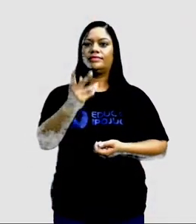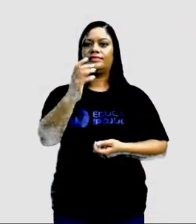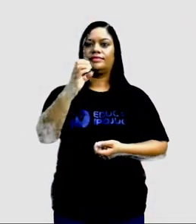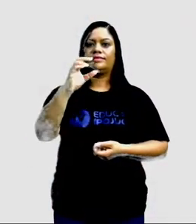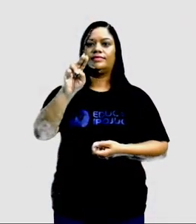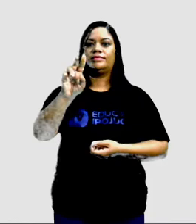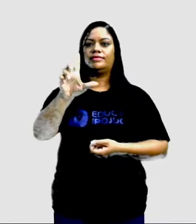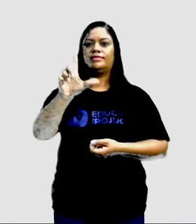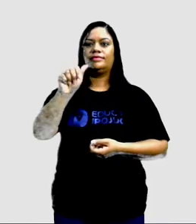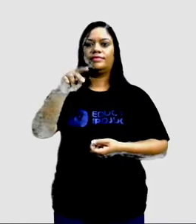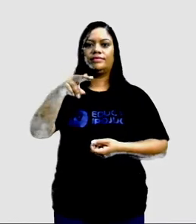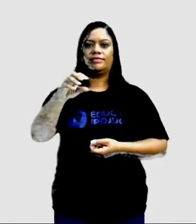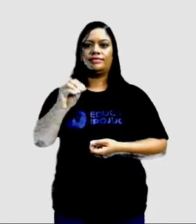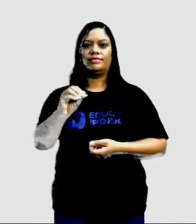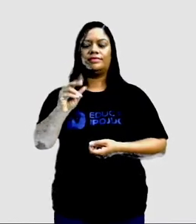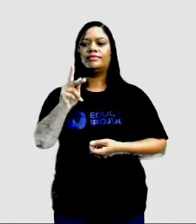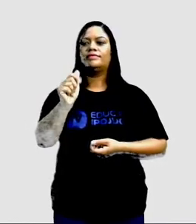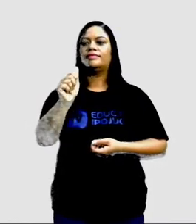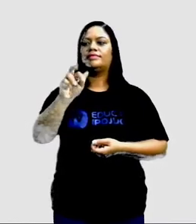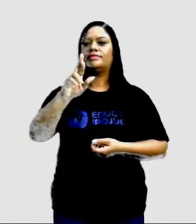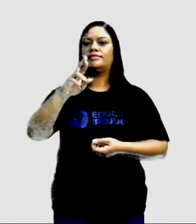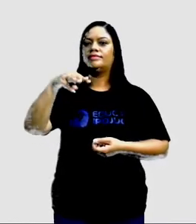Herculano, harmonia,